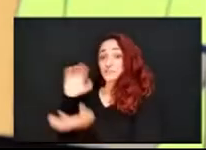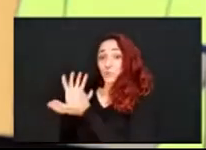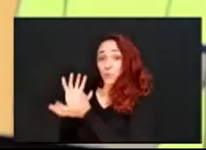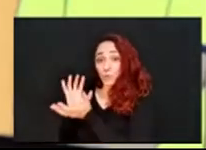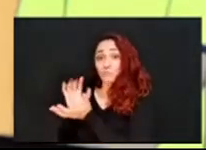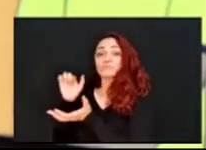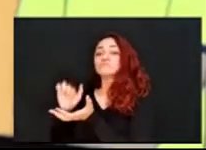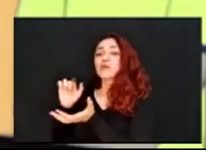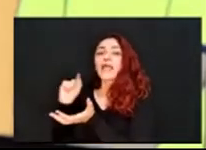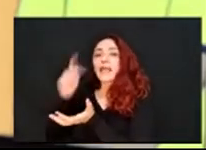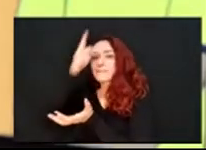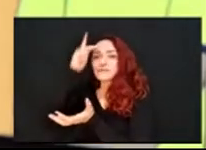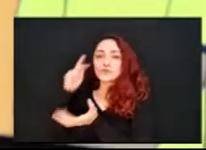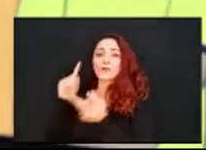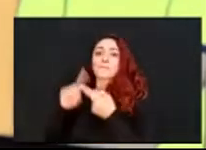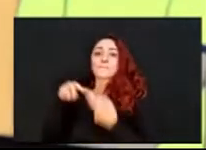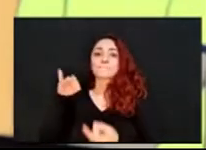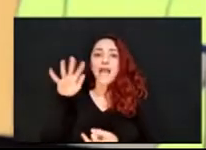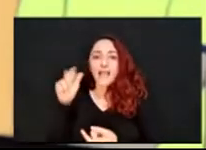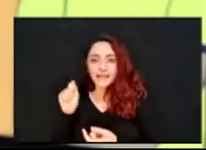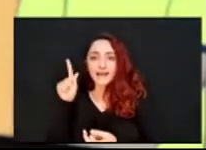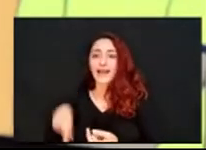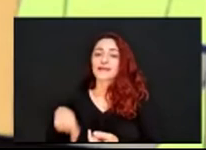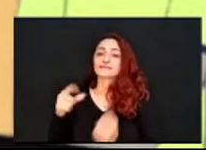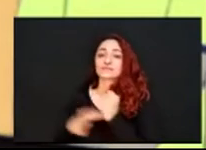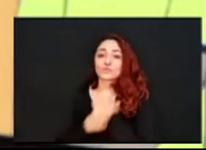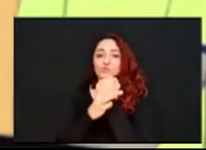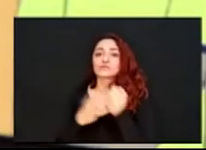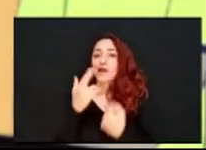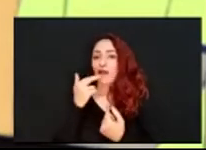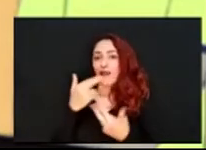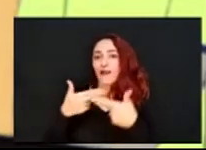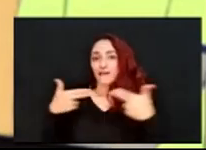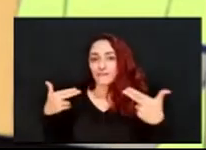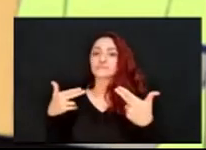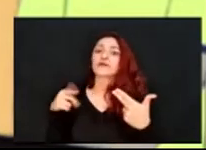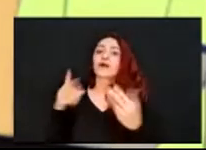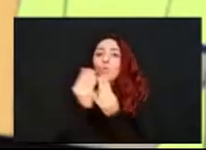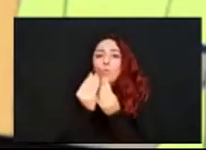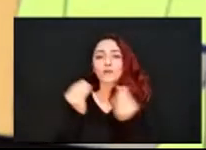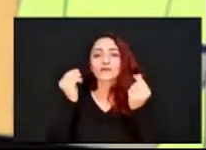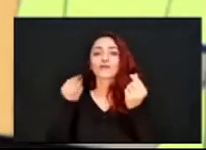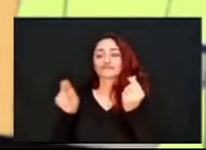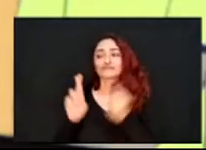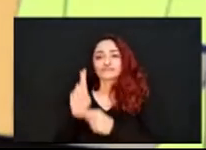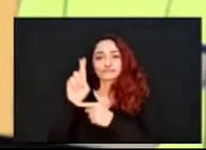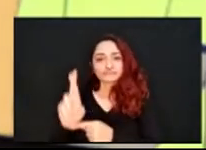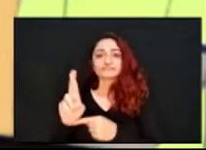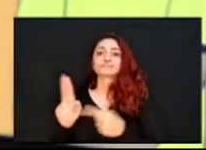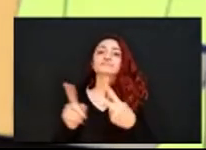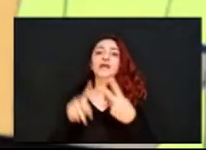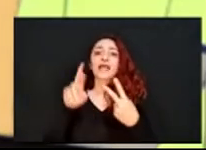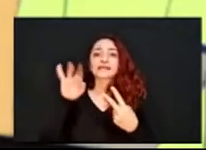da Maíra que é da segurança alimentar e da qualidade que representa essa área para gente do